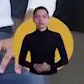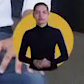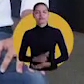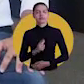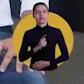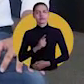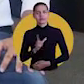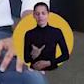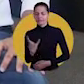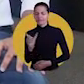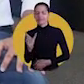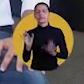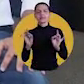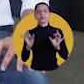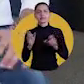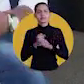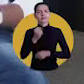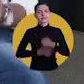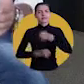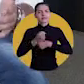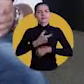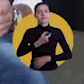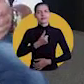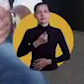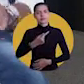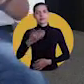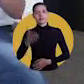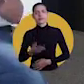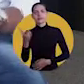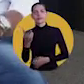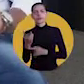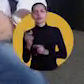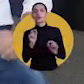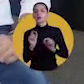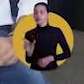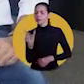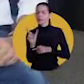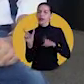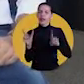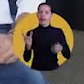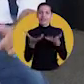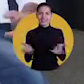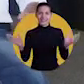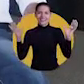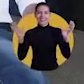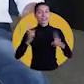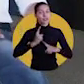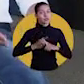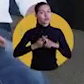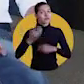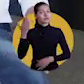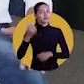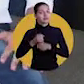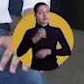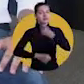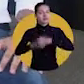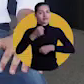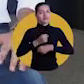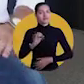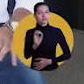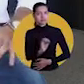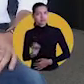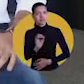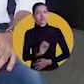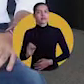Se tem uma palavra que resume bem 2017-2, ela é, sem dúvida nenhuma, comemorar. Não só porque a universidade completou em outubro 58